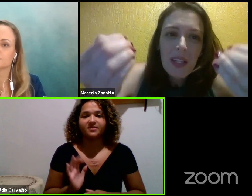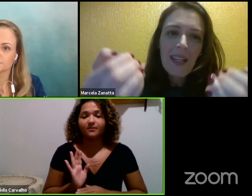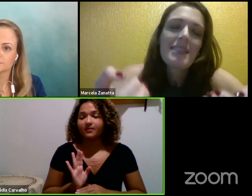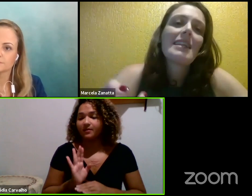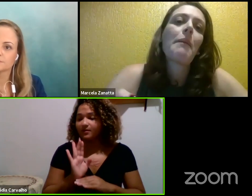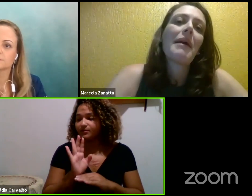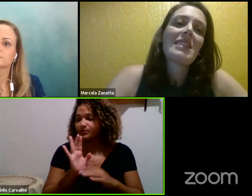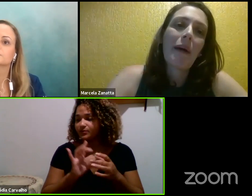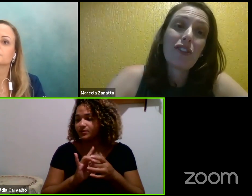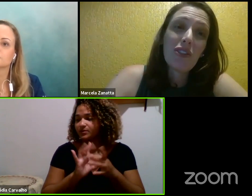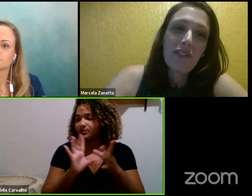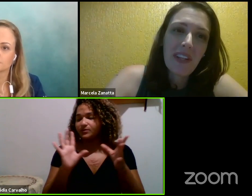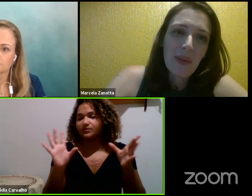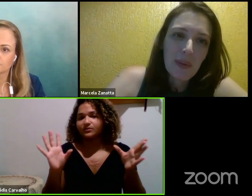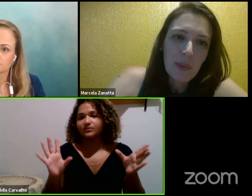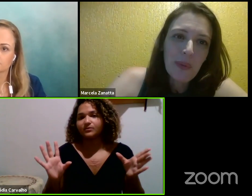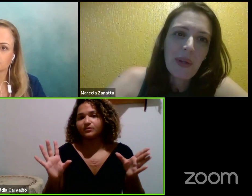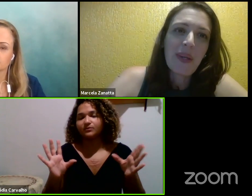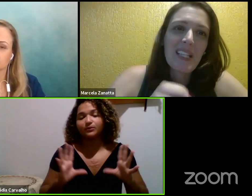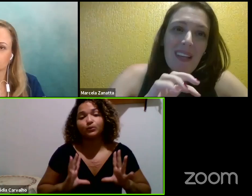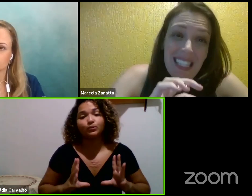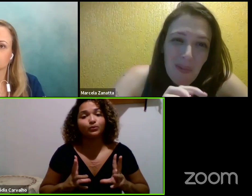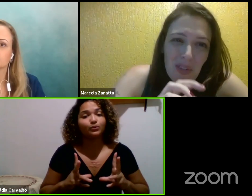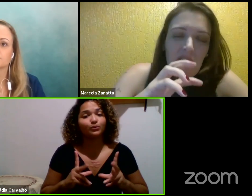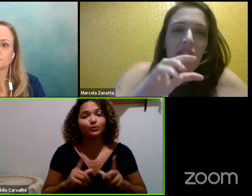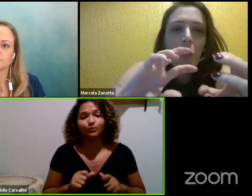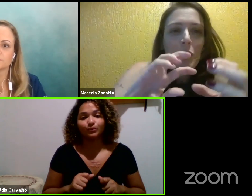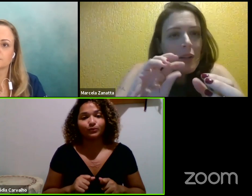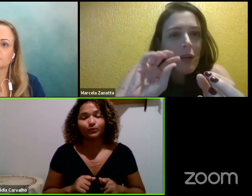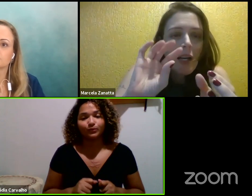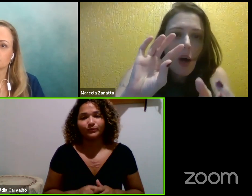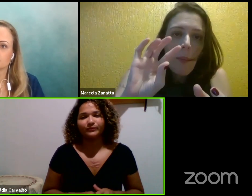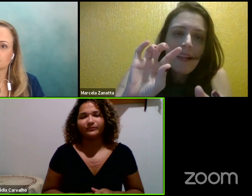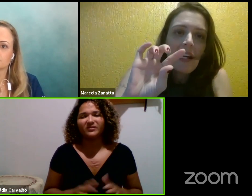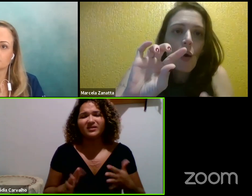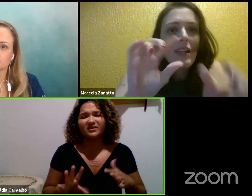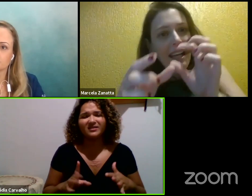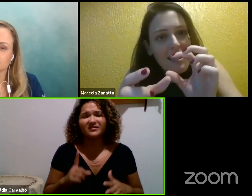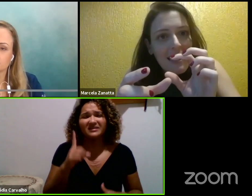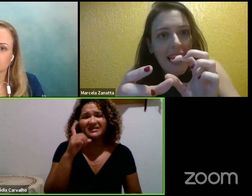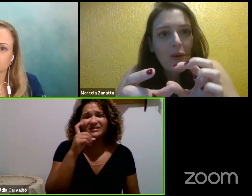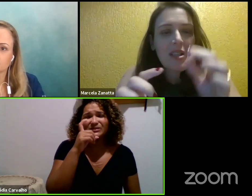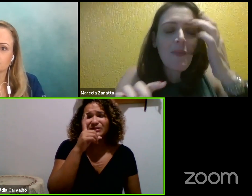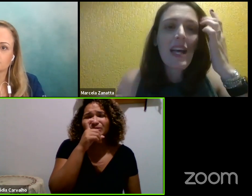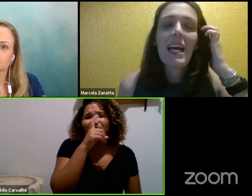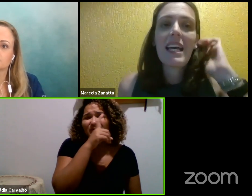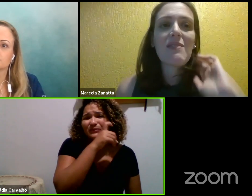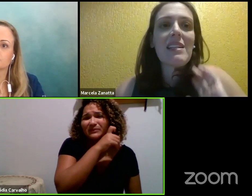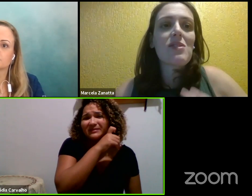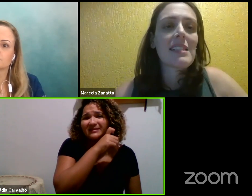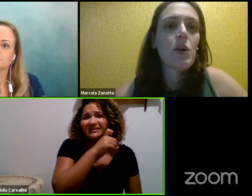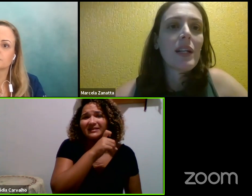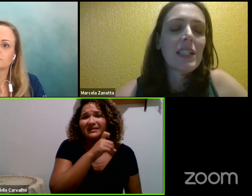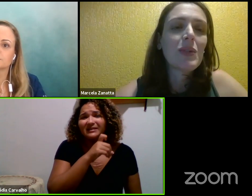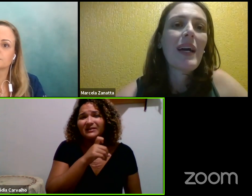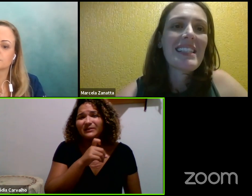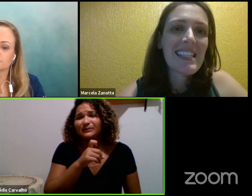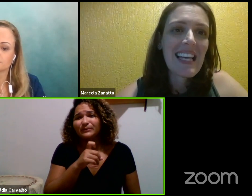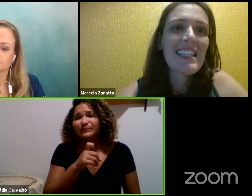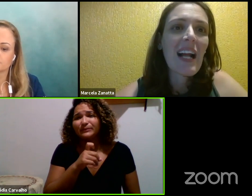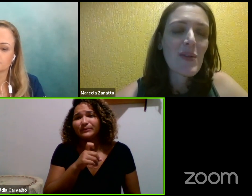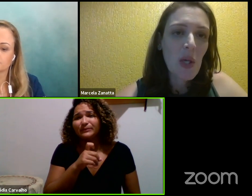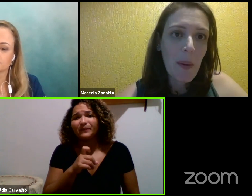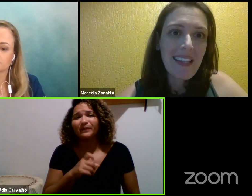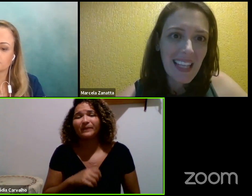e todos aqueles ligamentos da parte inferior do útero que às vezes estão dificultando. O bebê tem que rodar 15 graus e às vezes está segurando